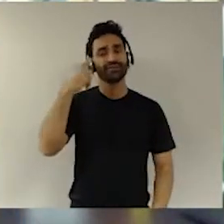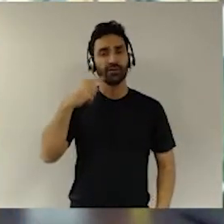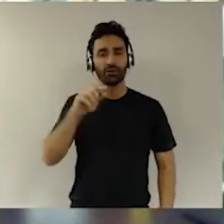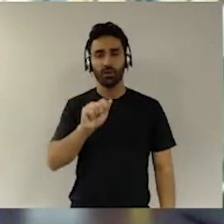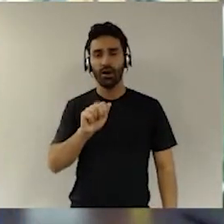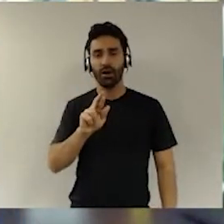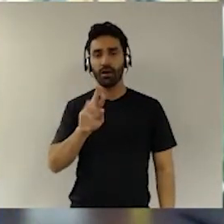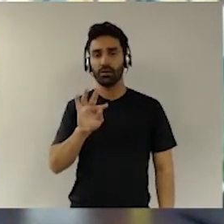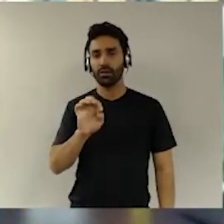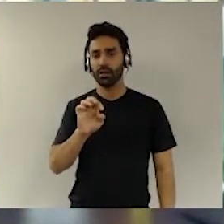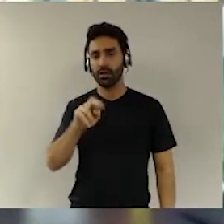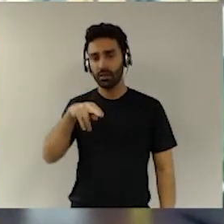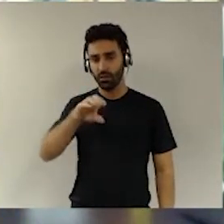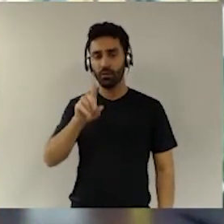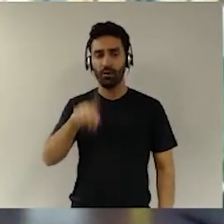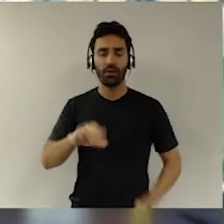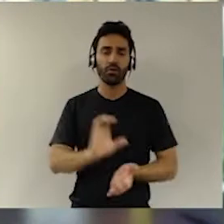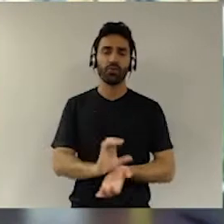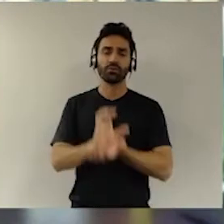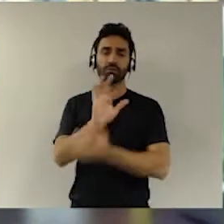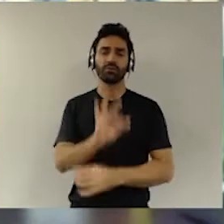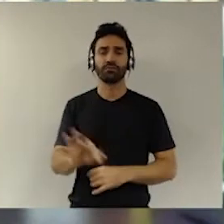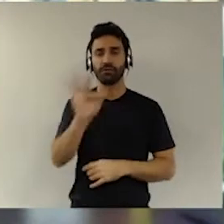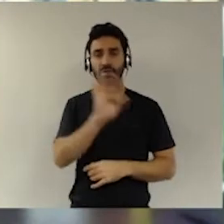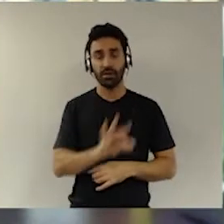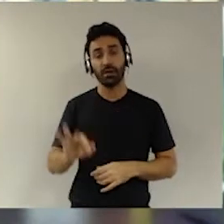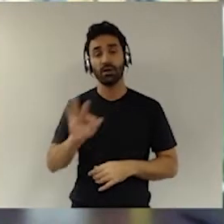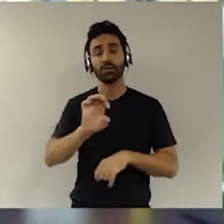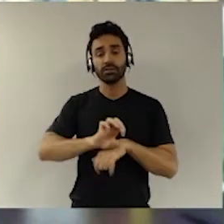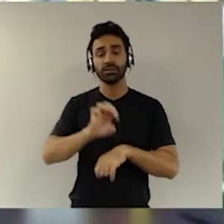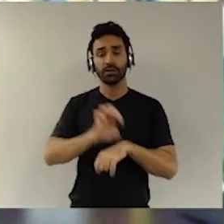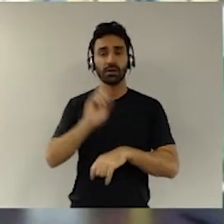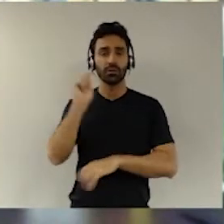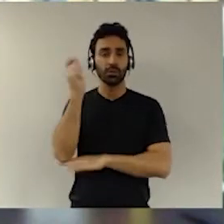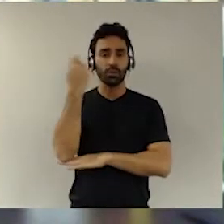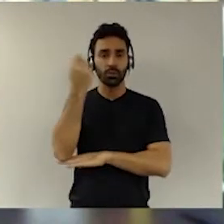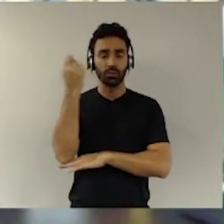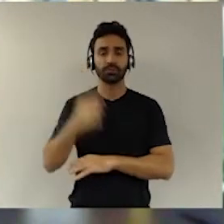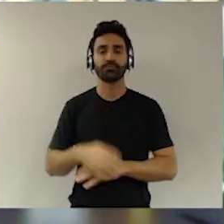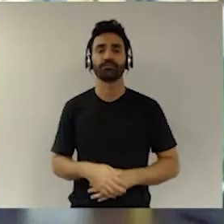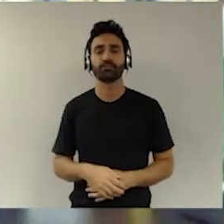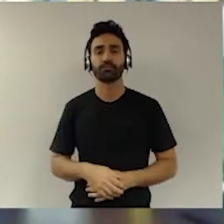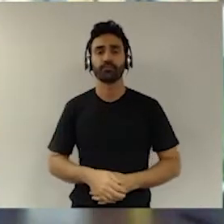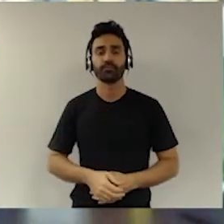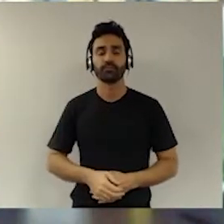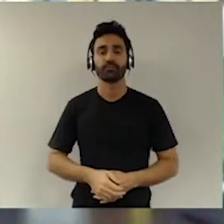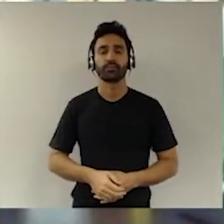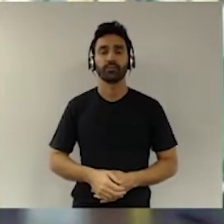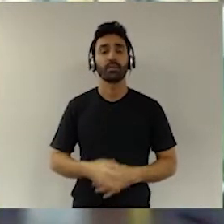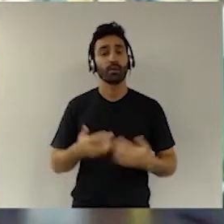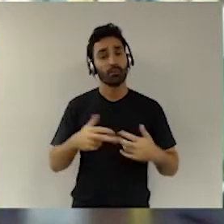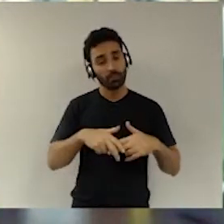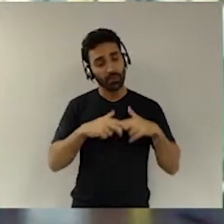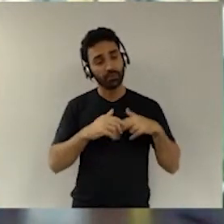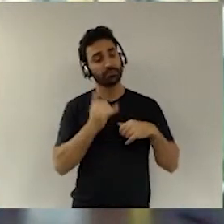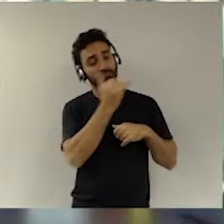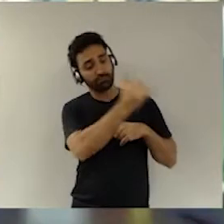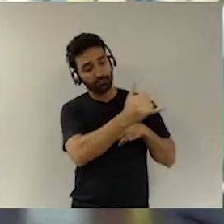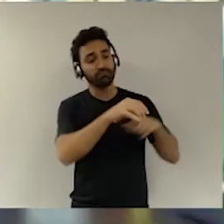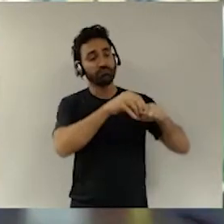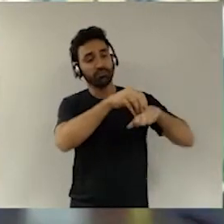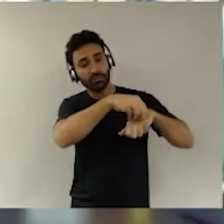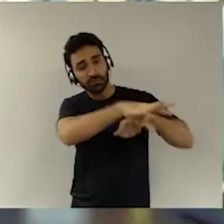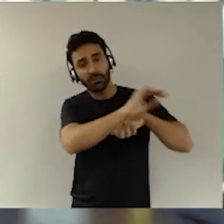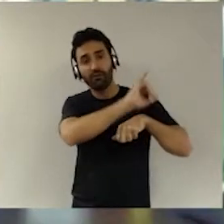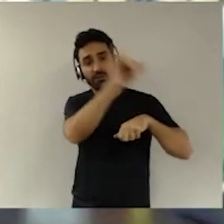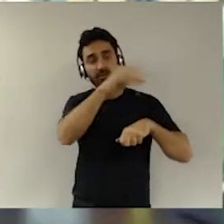Azevedo, conselheiro federal pelo nosso Rio Grande do Norte. Artêmio, quero que você transmita um abraço